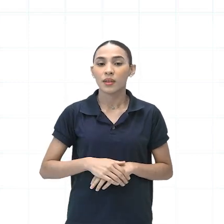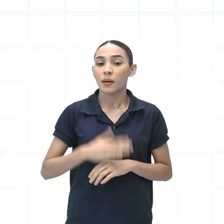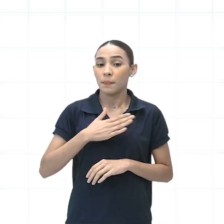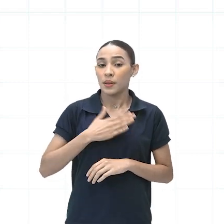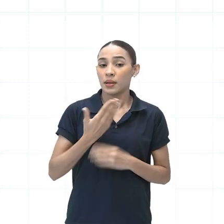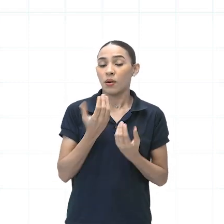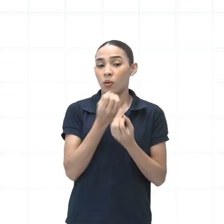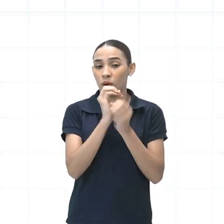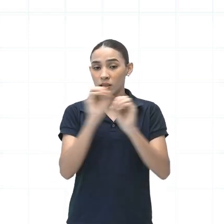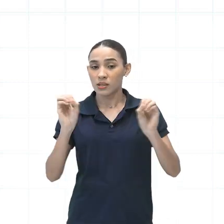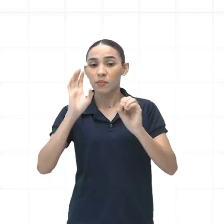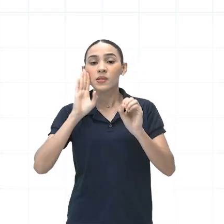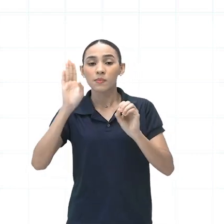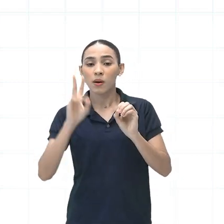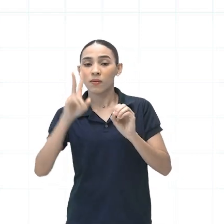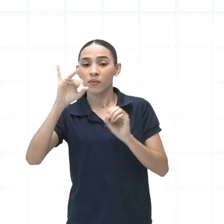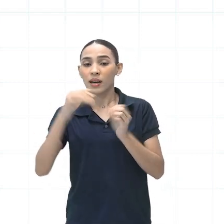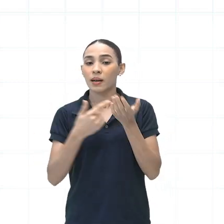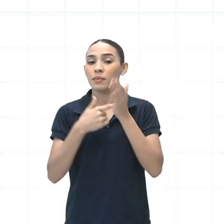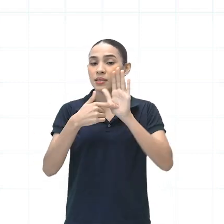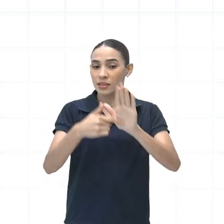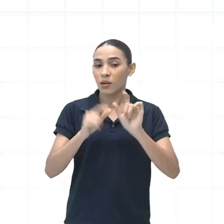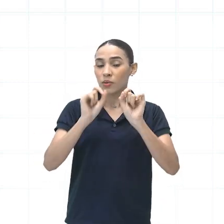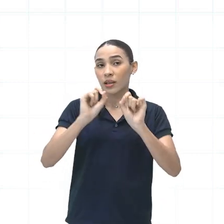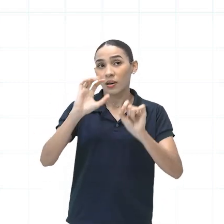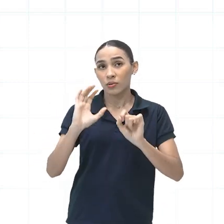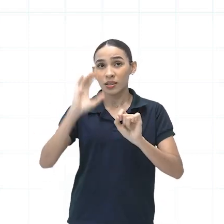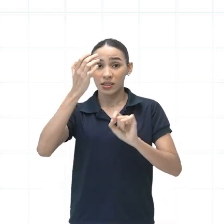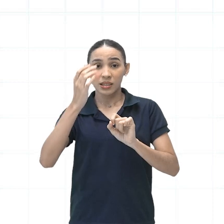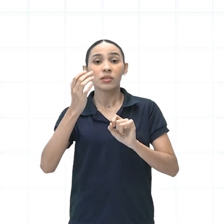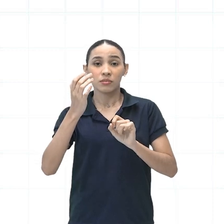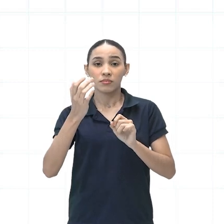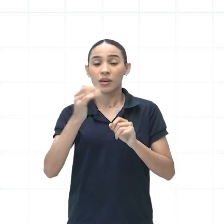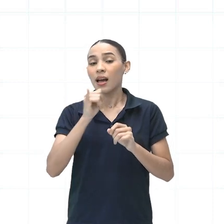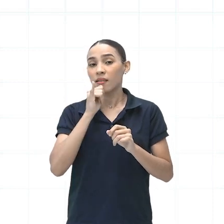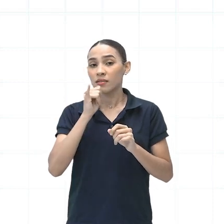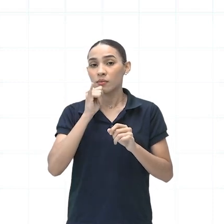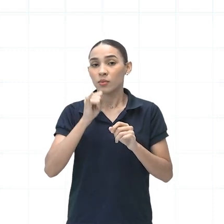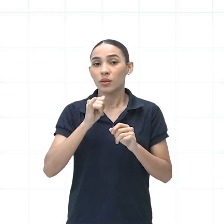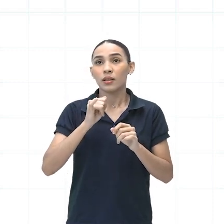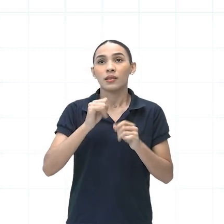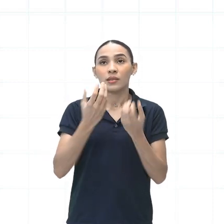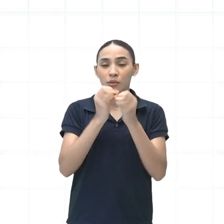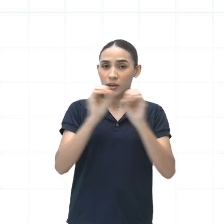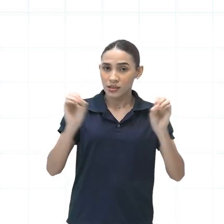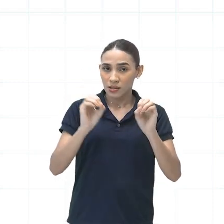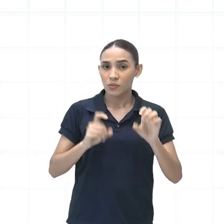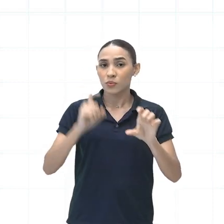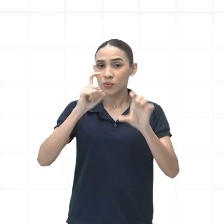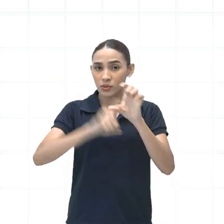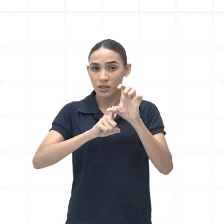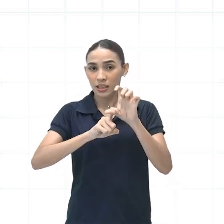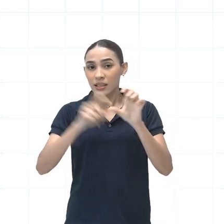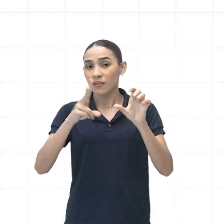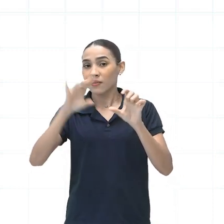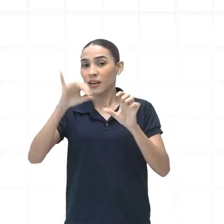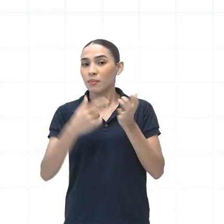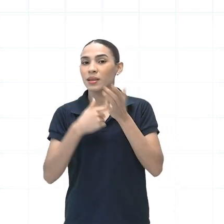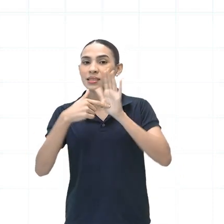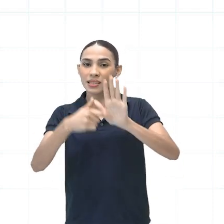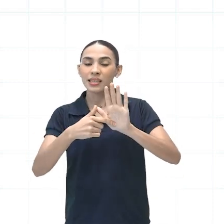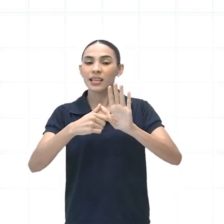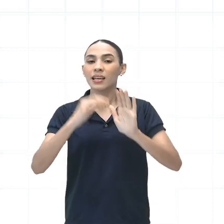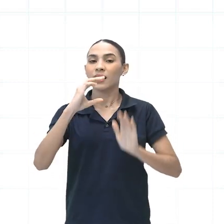minha oração principal trouxe aí um acontecimento e a minha oração subordinada apresenta